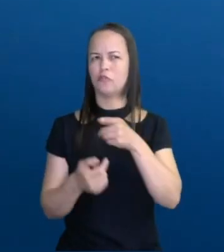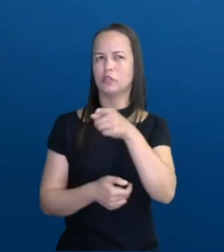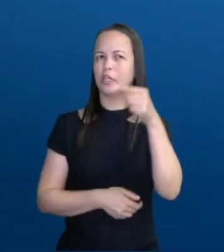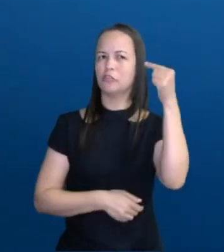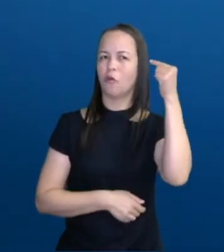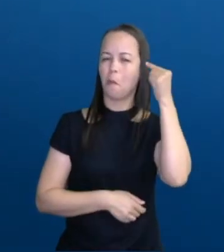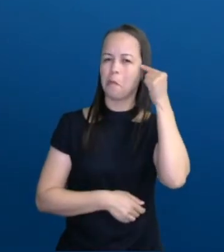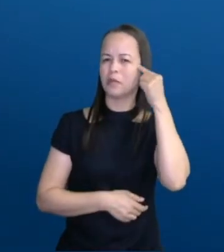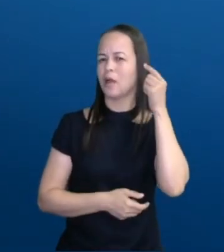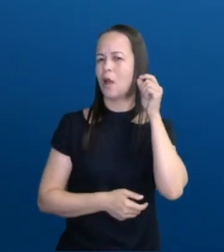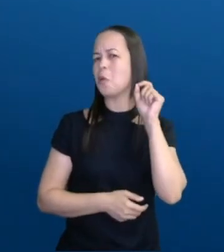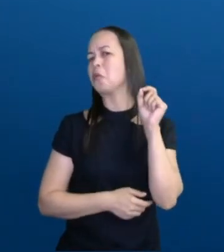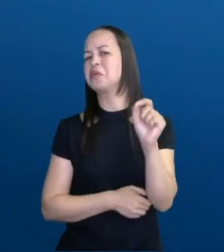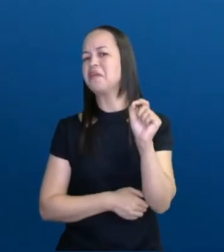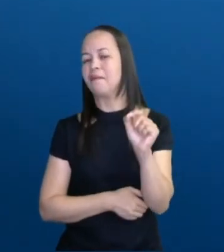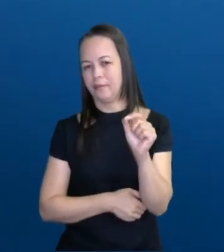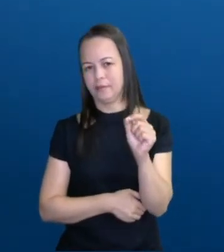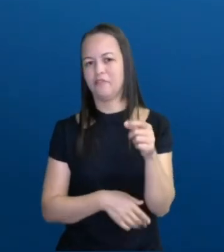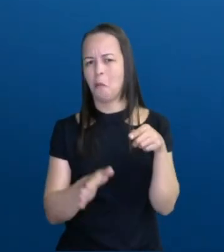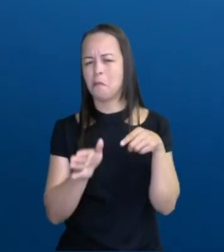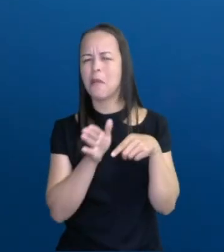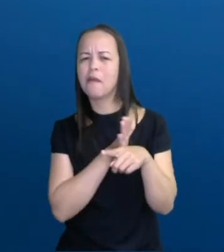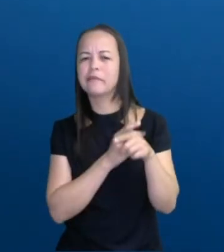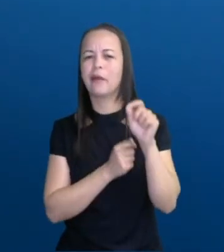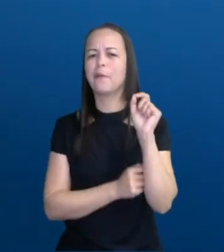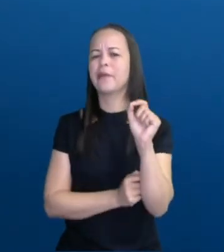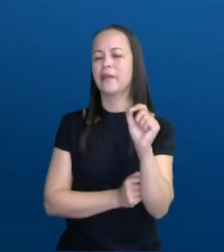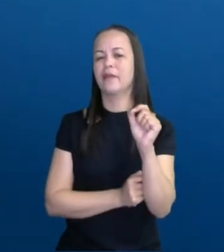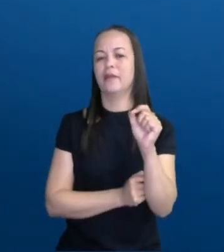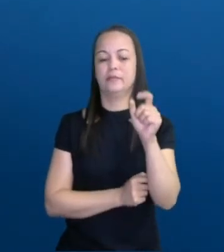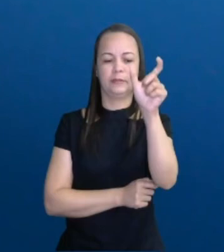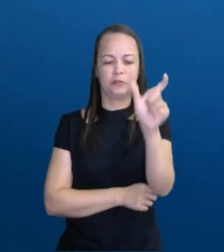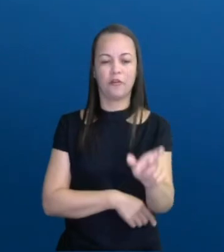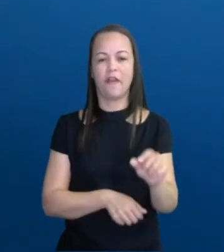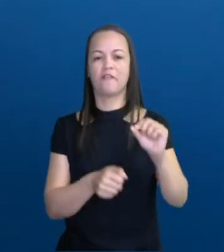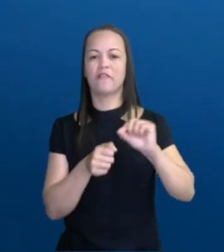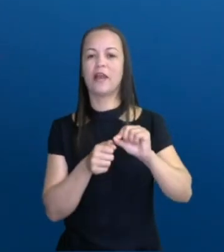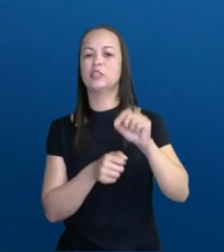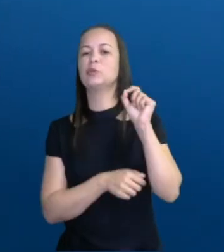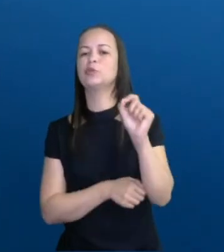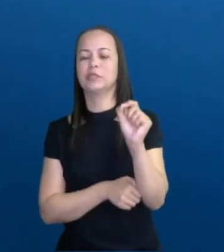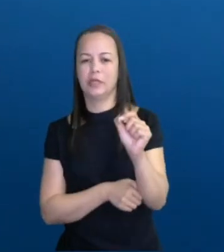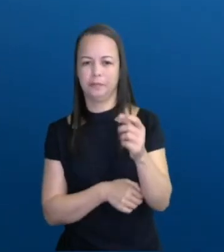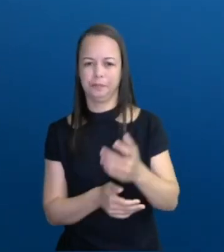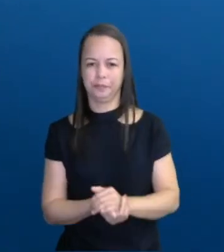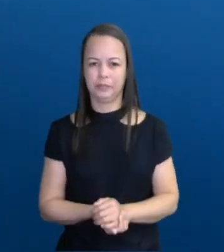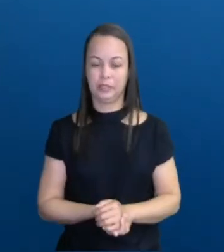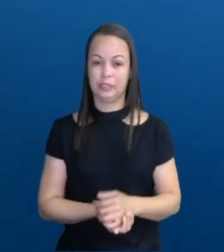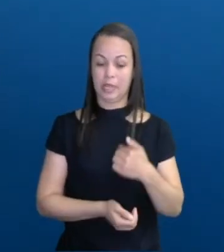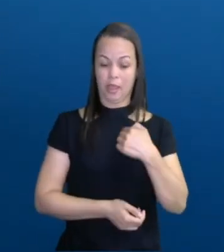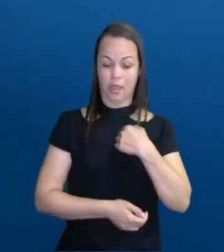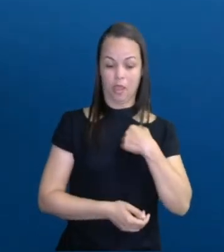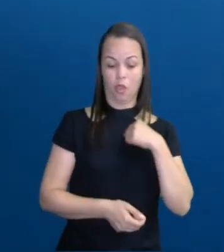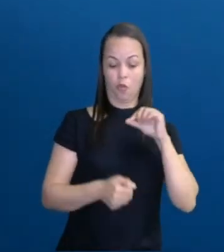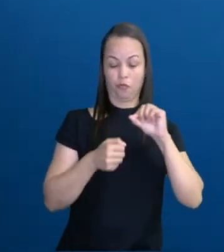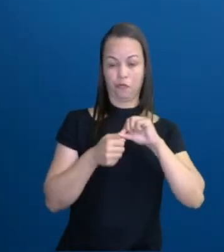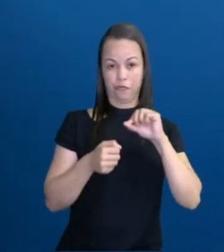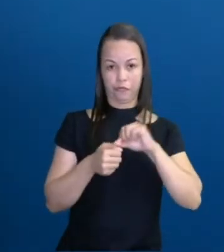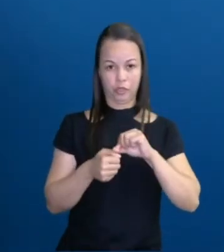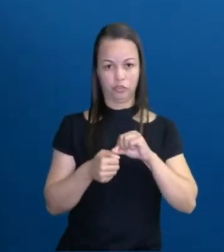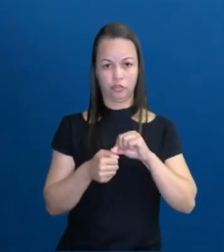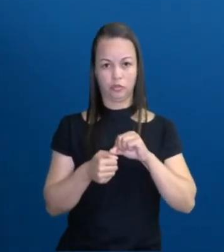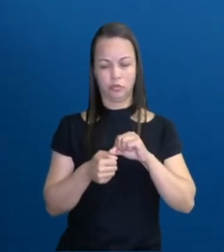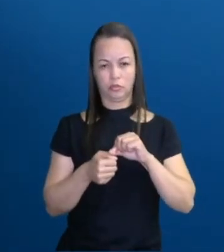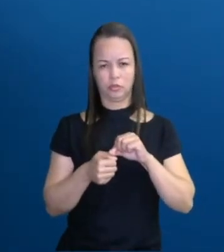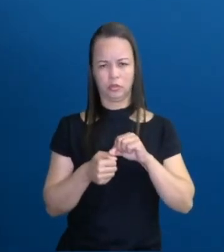Logicamente, vocês vão me perguntar o quê? Porque quem faz, faz alguma coisa, não é isso? Então, se eu fiz,